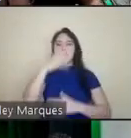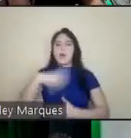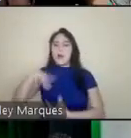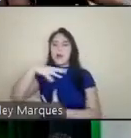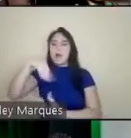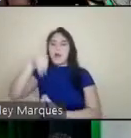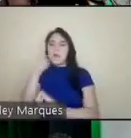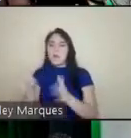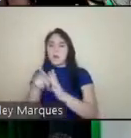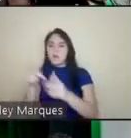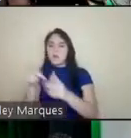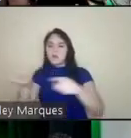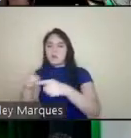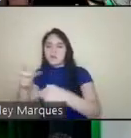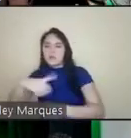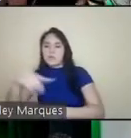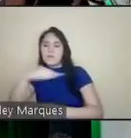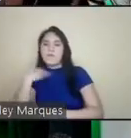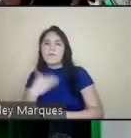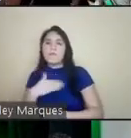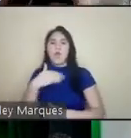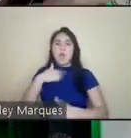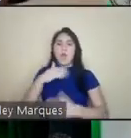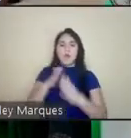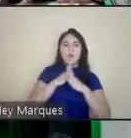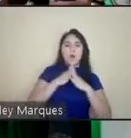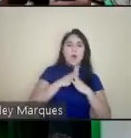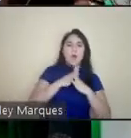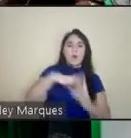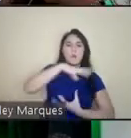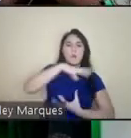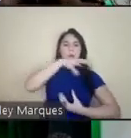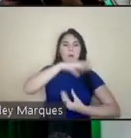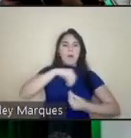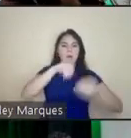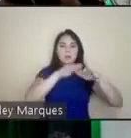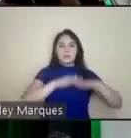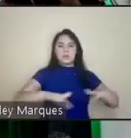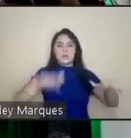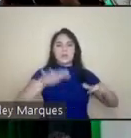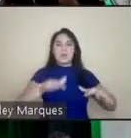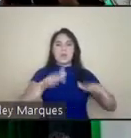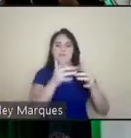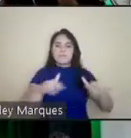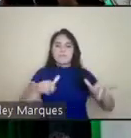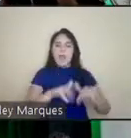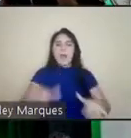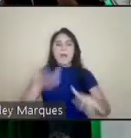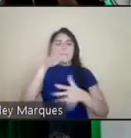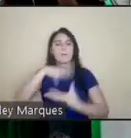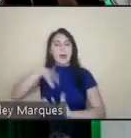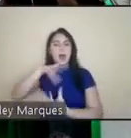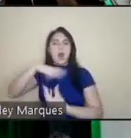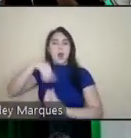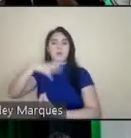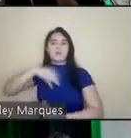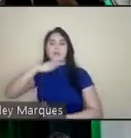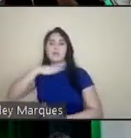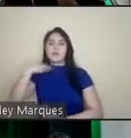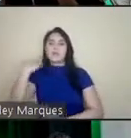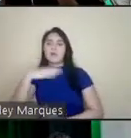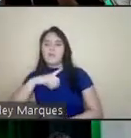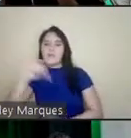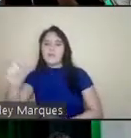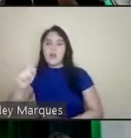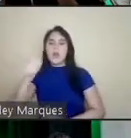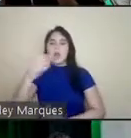foi, eu rogo ao poema que dedilhe o chão. Para a alma do filho que se foi, eu rogo ao poema que